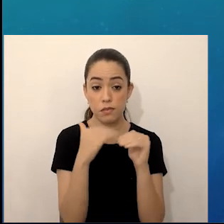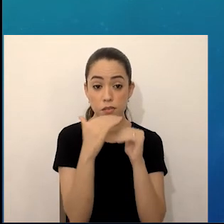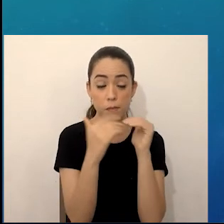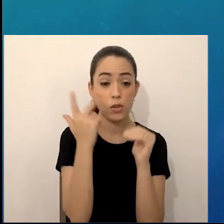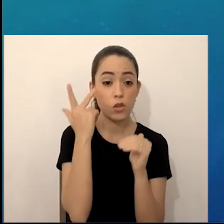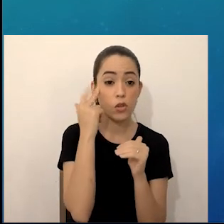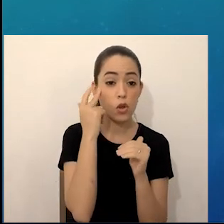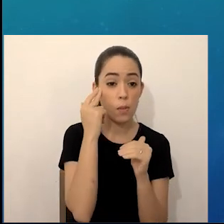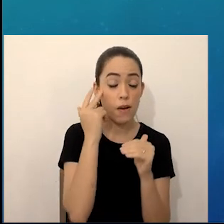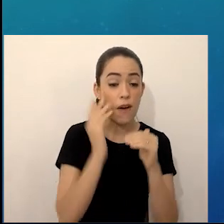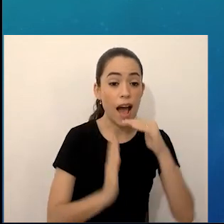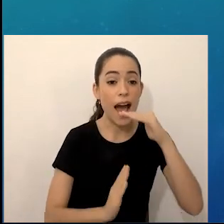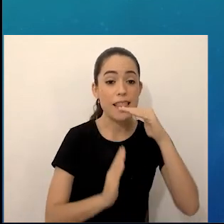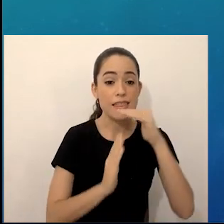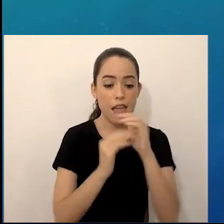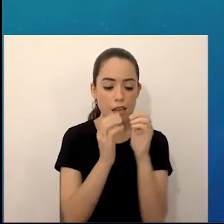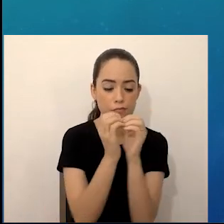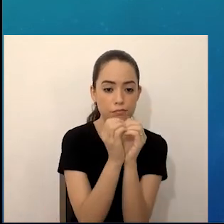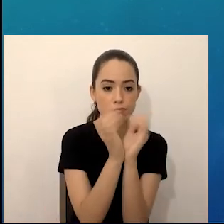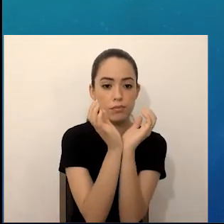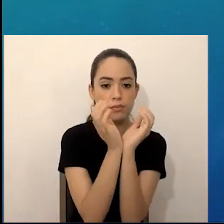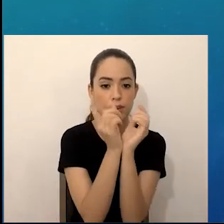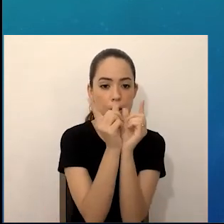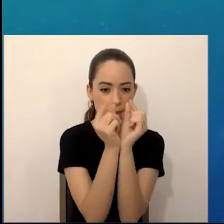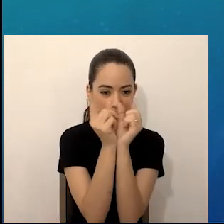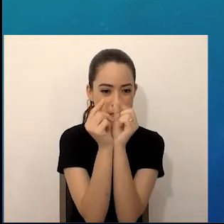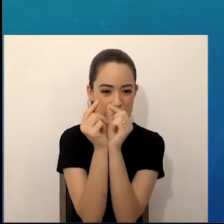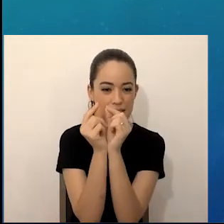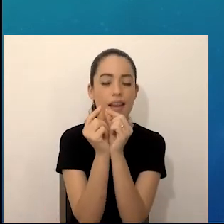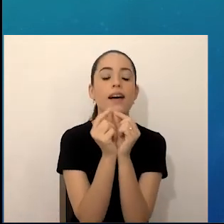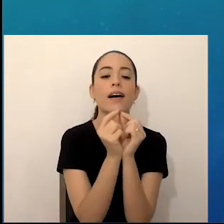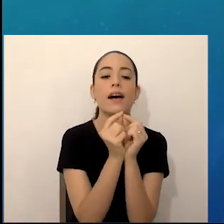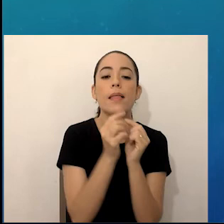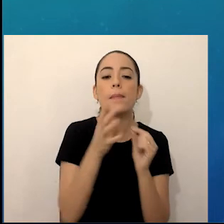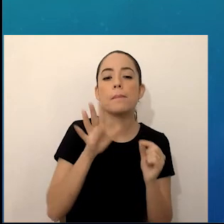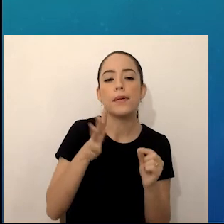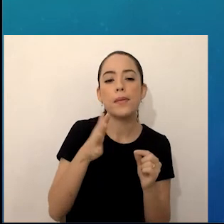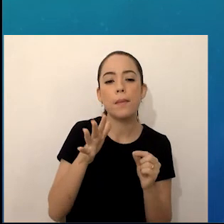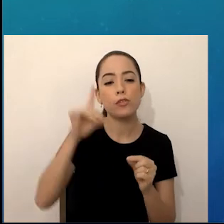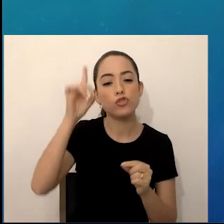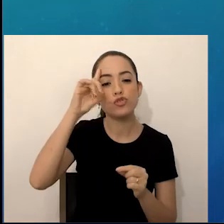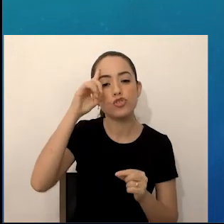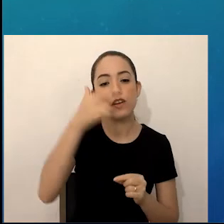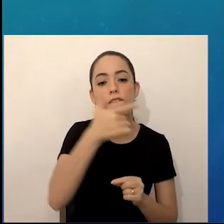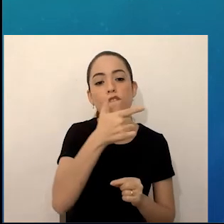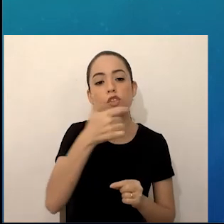a eclosão do ovo ocorre em aproximadamente 21 dias.